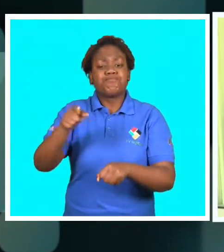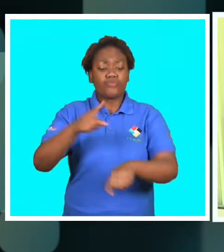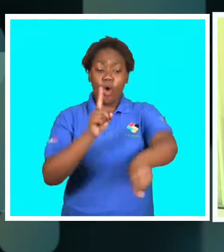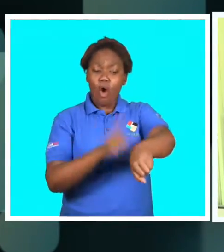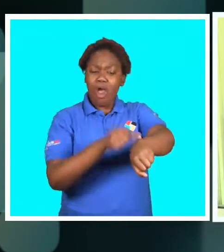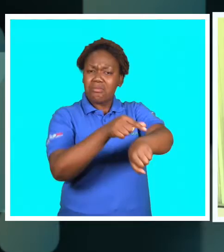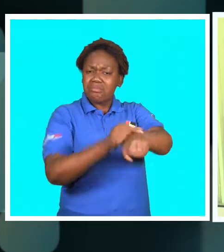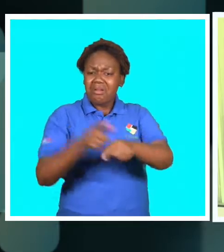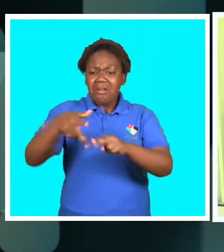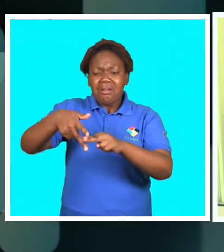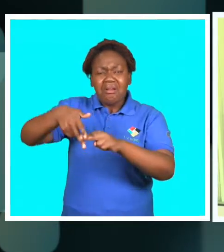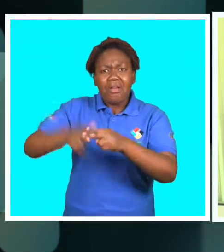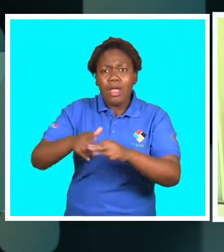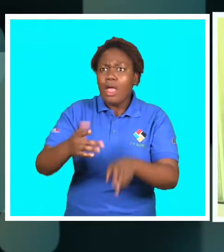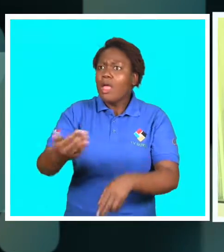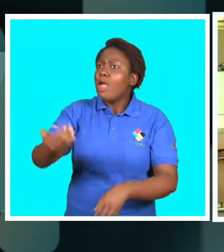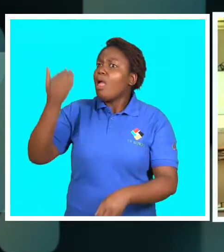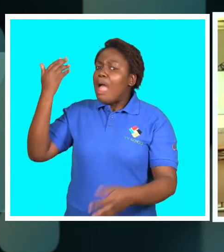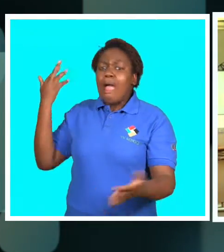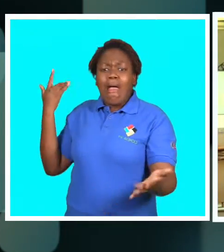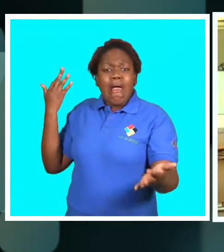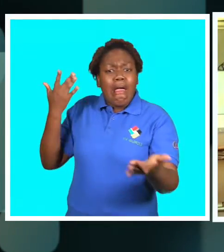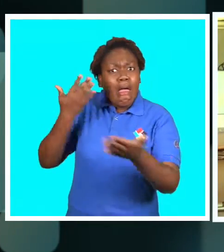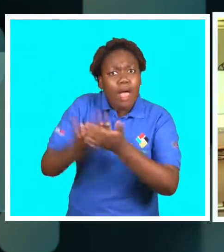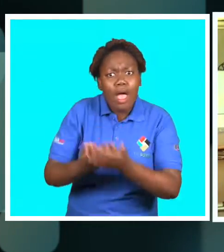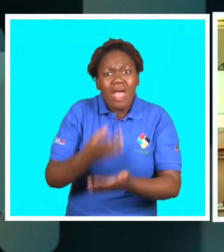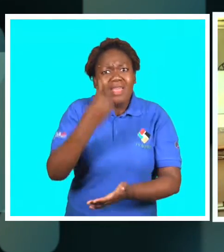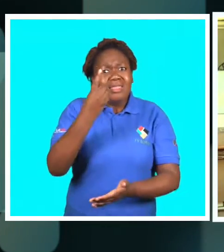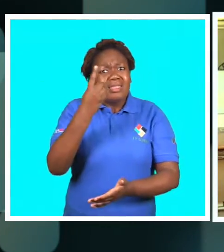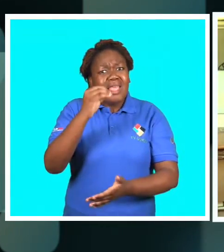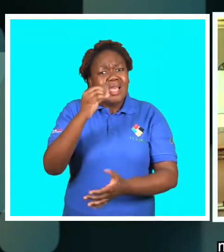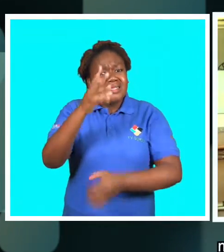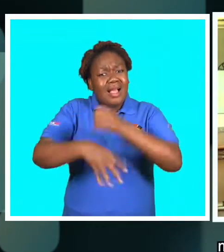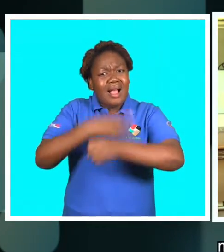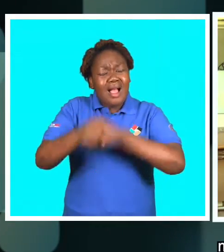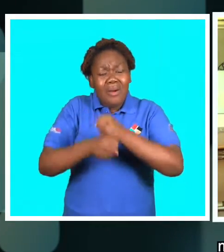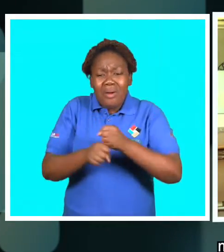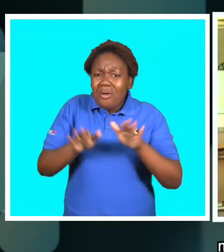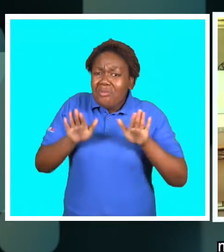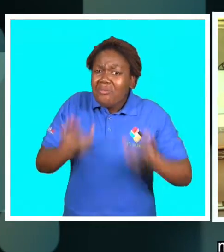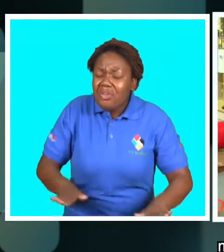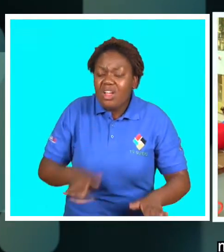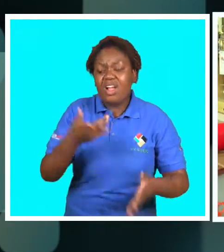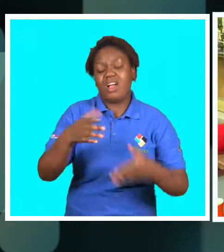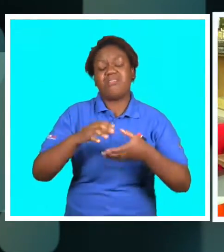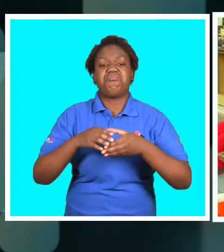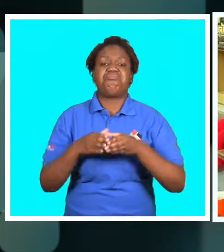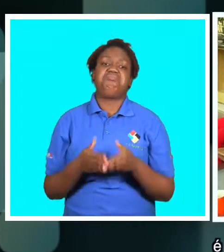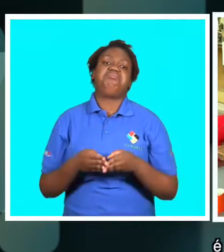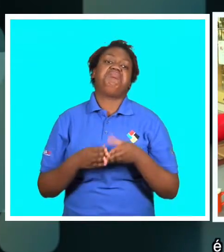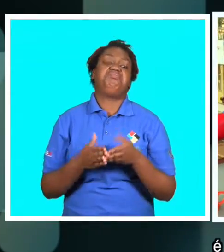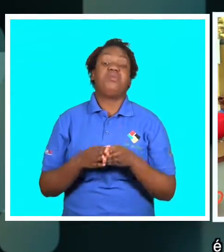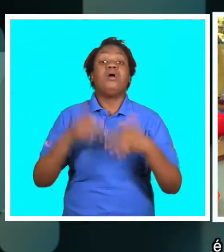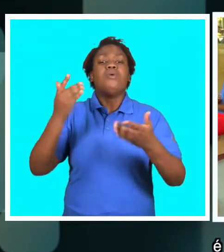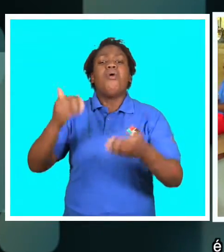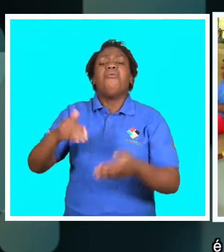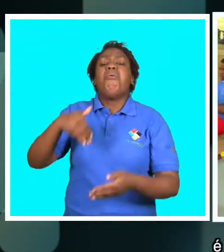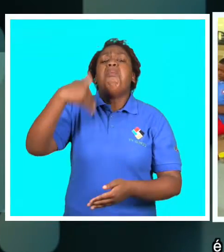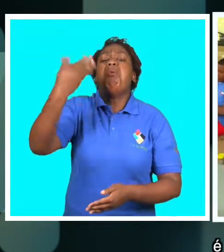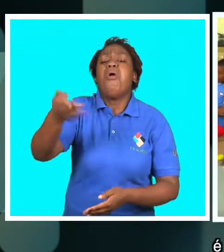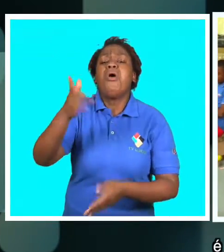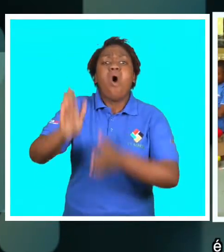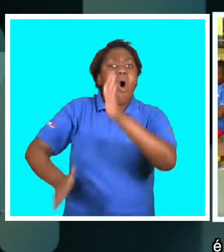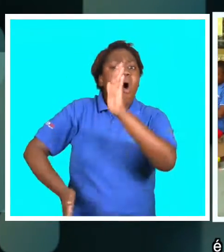Formou-se em 1960, mas só 10 anos mais tarde é que começou a reparar